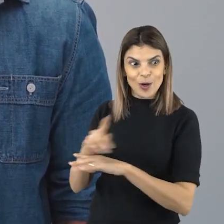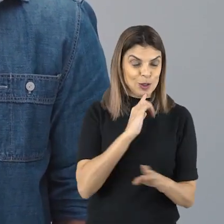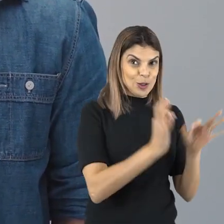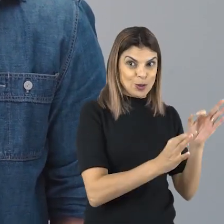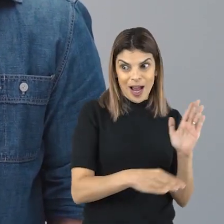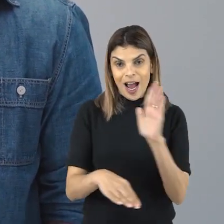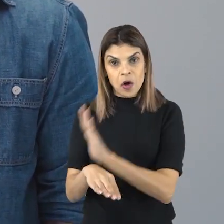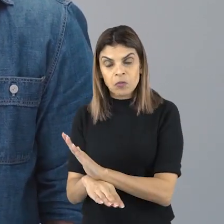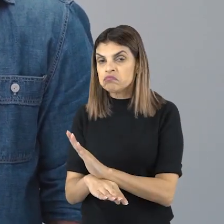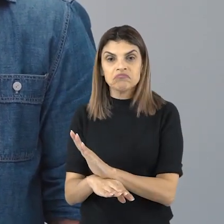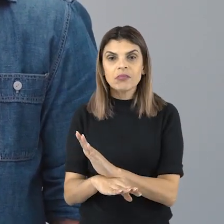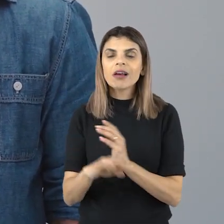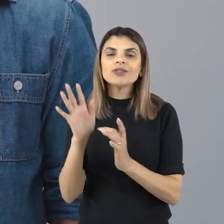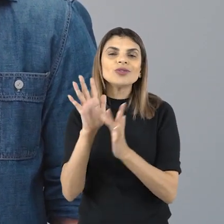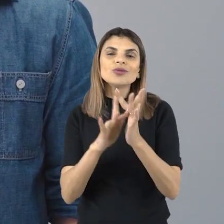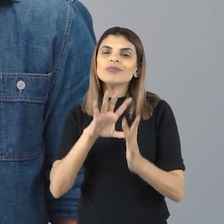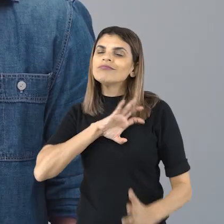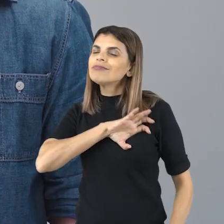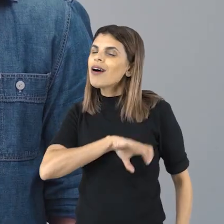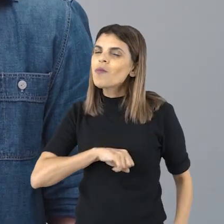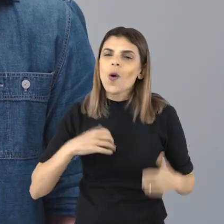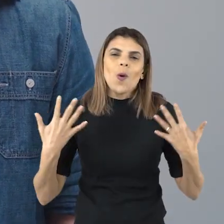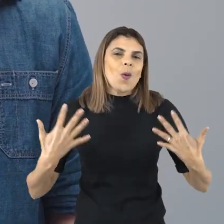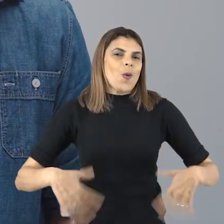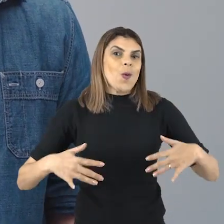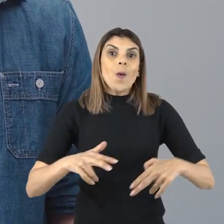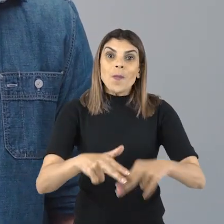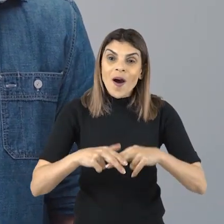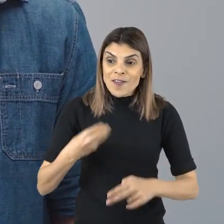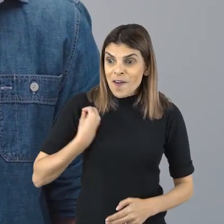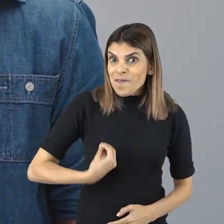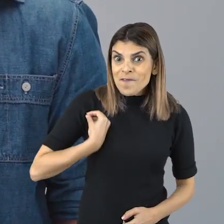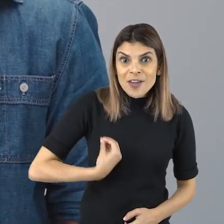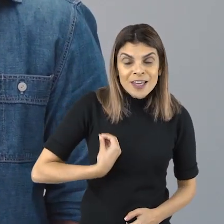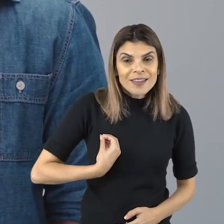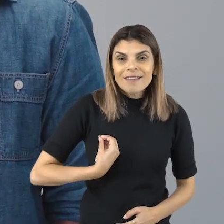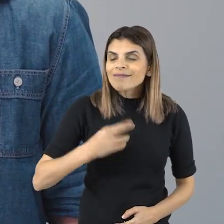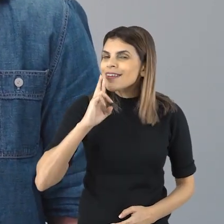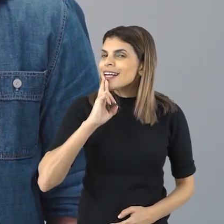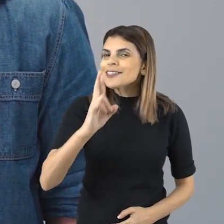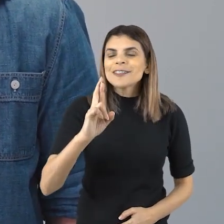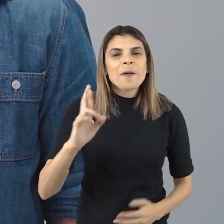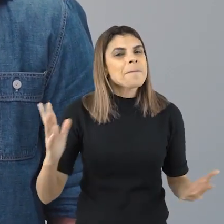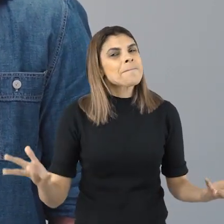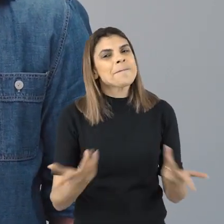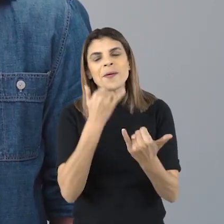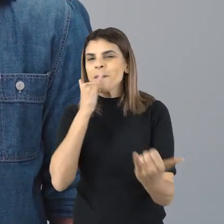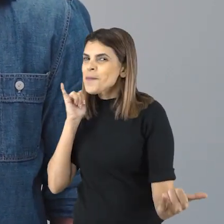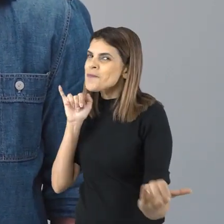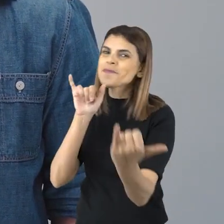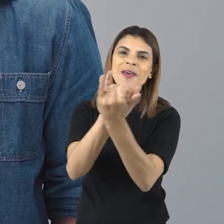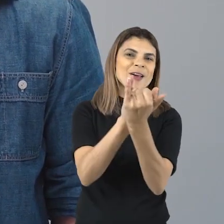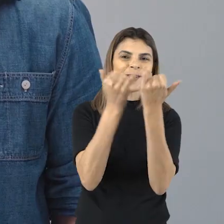pecado. E o amor que ele demonstrou foi muito maior, porque ele custou a vida. E o resultado foi muito melhor. É o